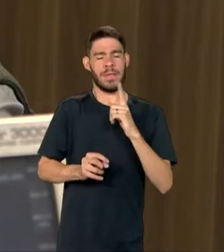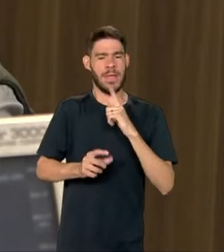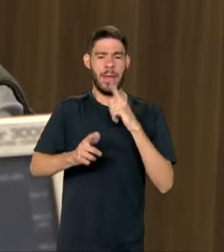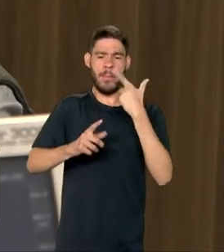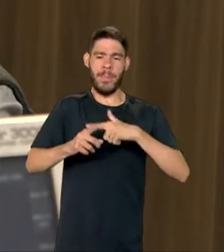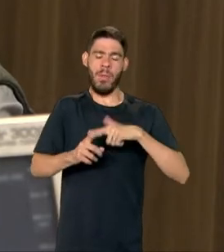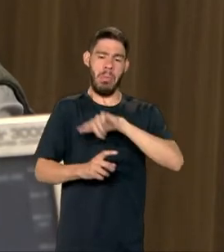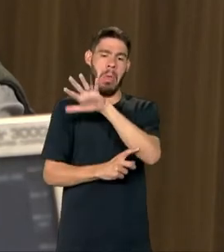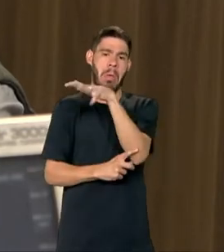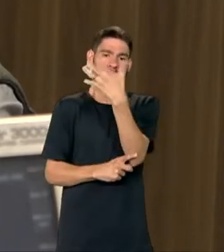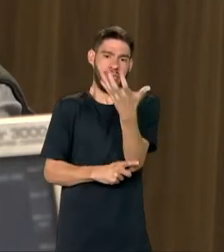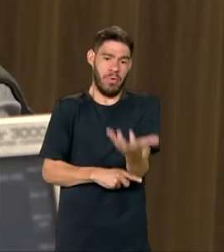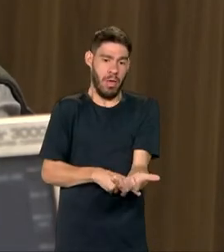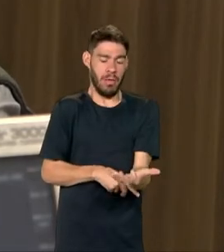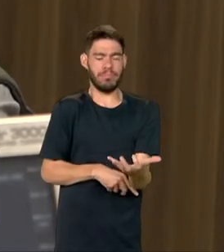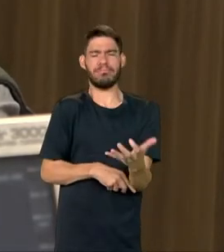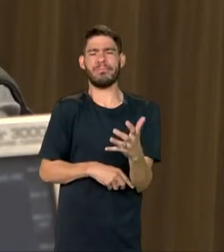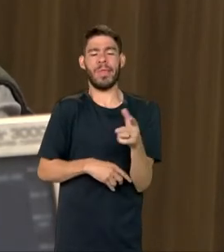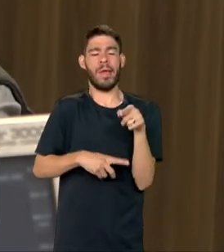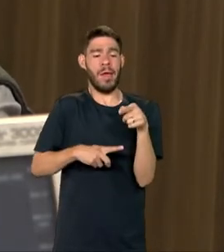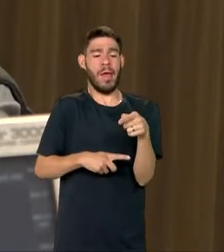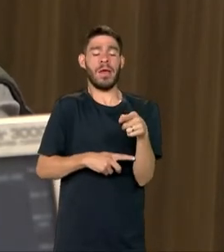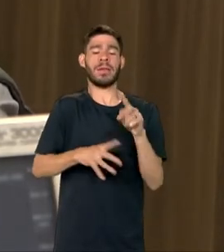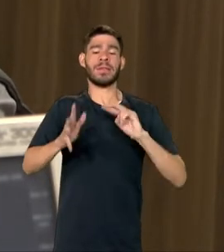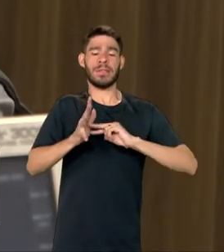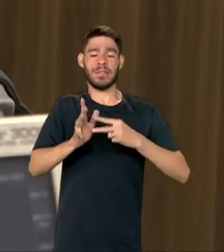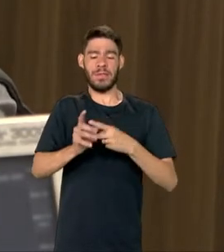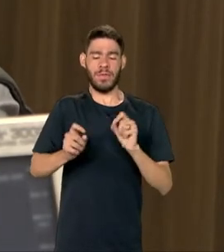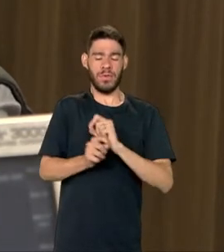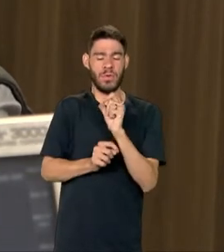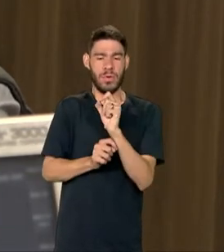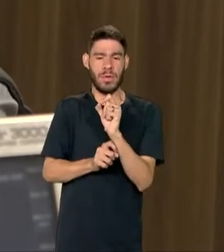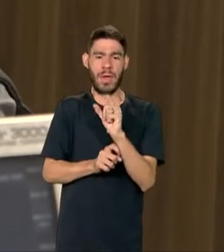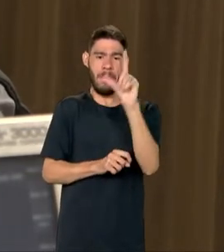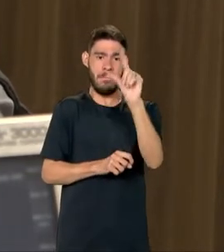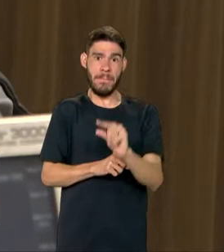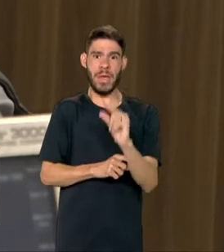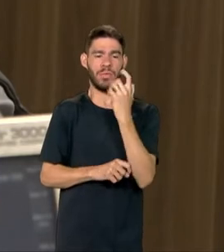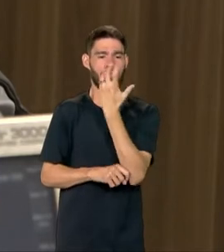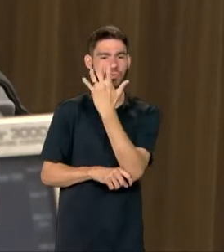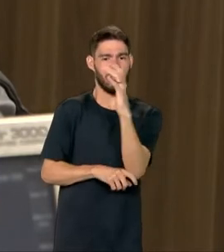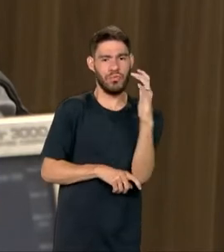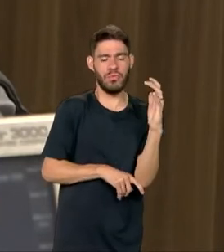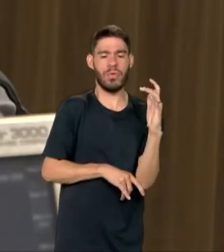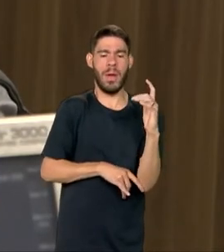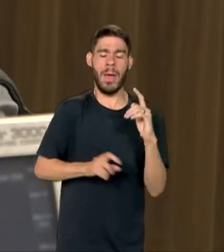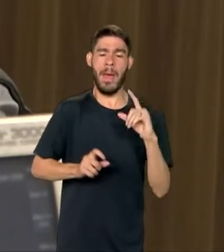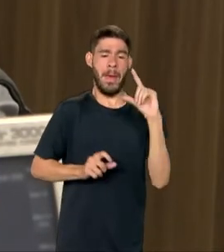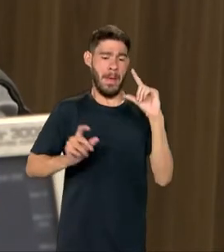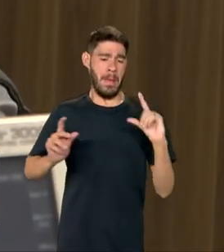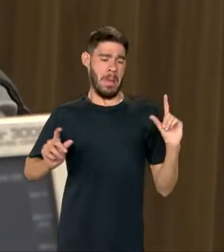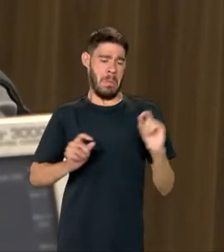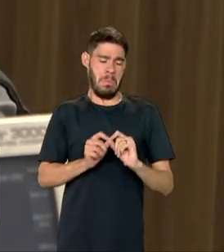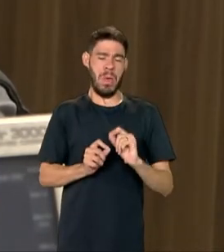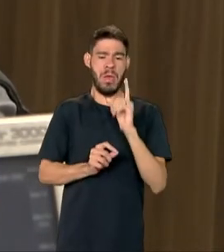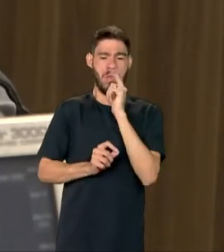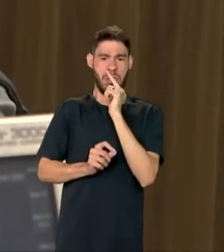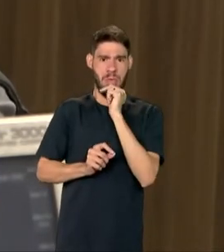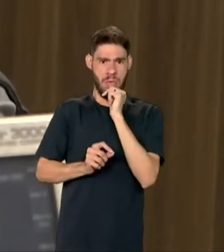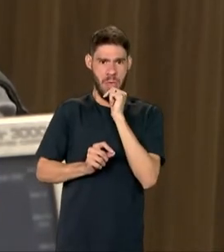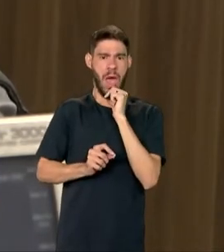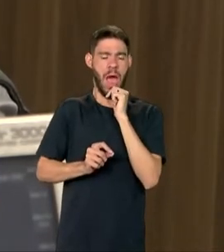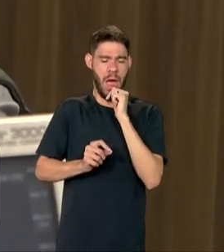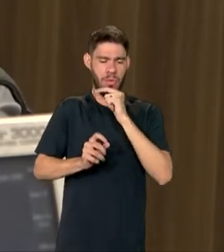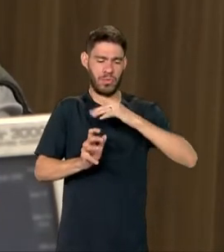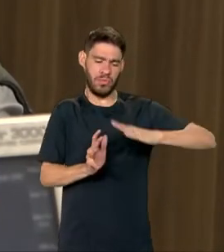sofrendo desmatamento. Então, desmatamento significa menos vegetação, menos possibilidade da água formar